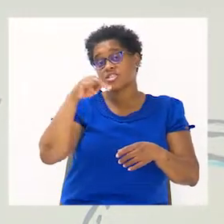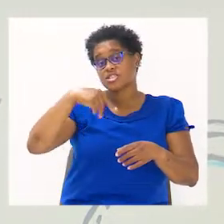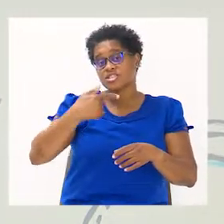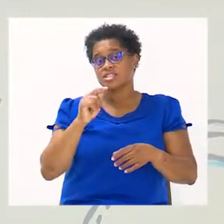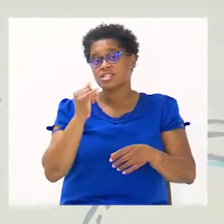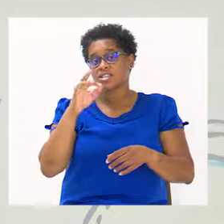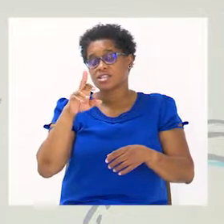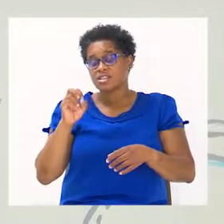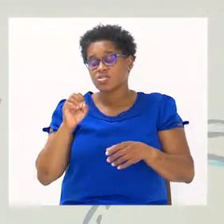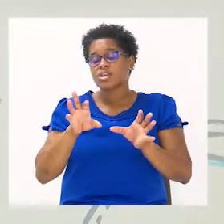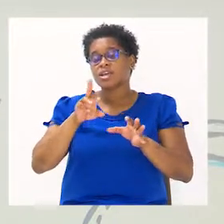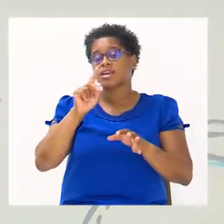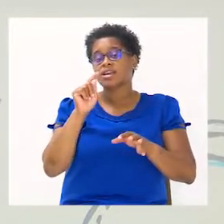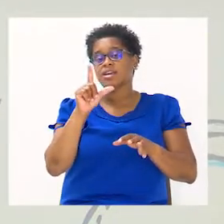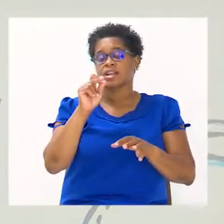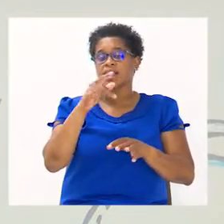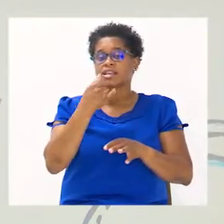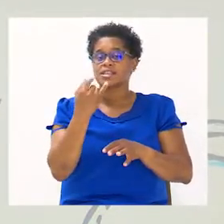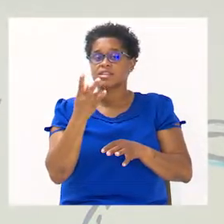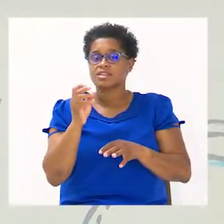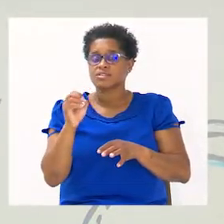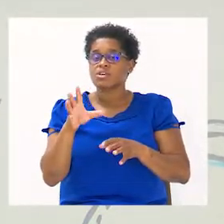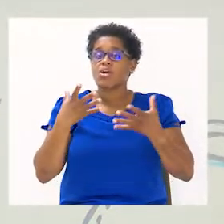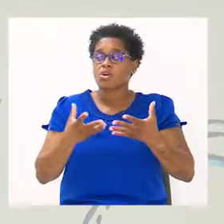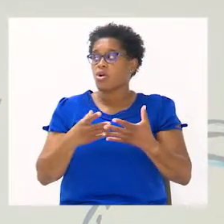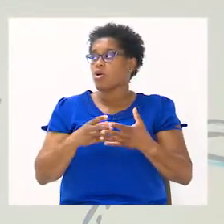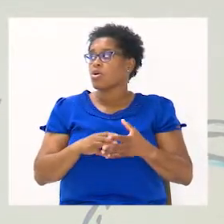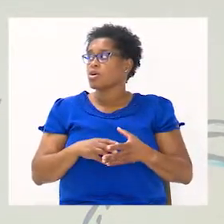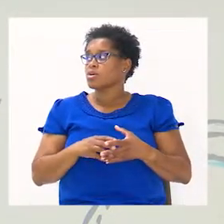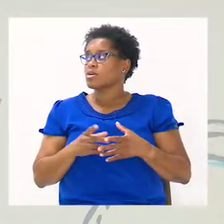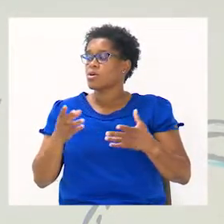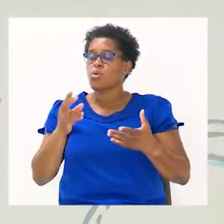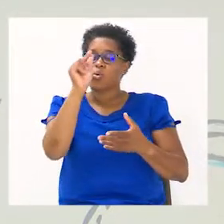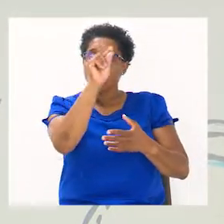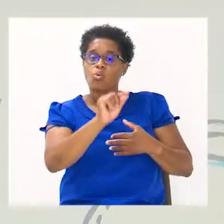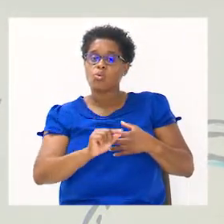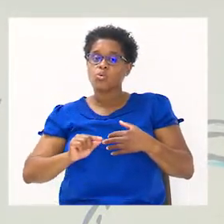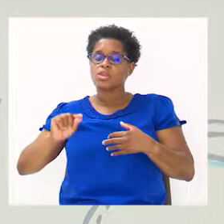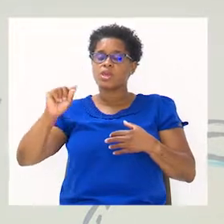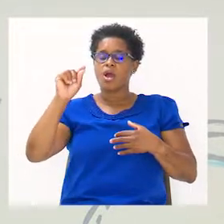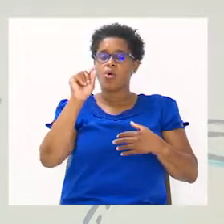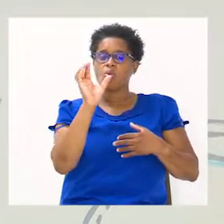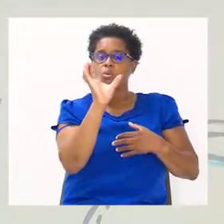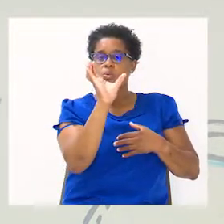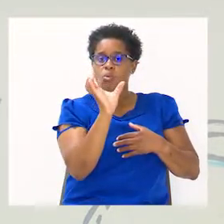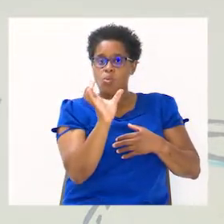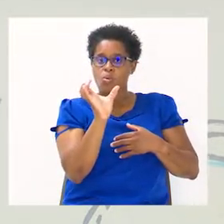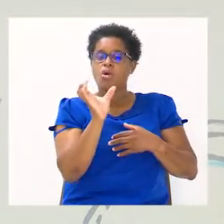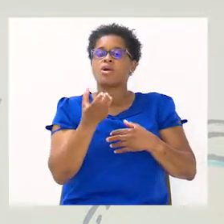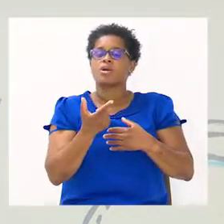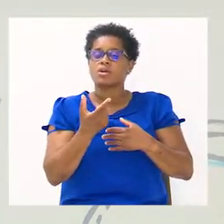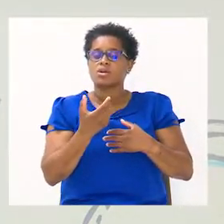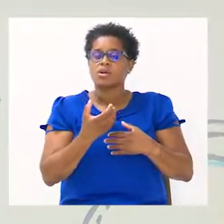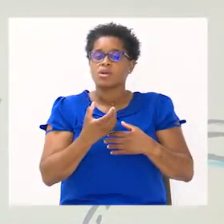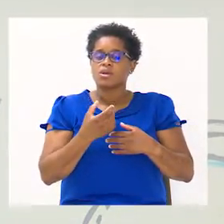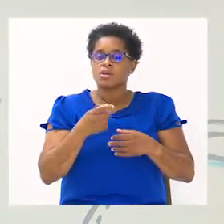união, agora vamos introduzir dentro do conjunto Q também os números fracionários. O que é